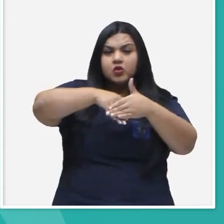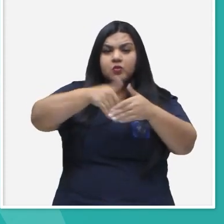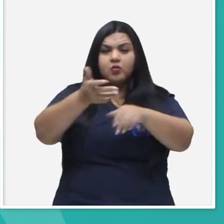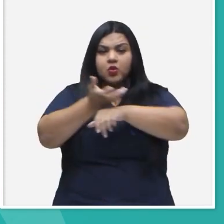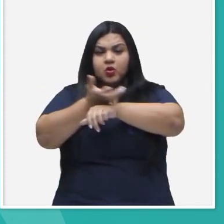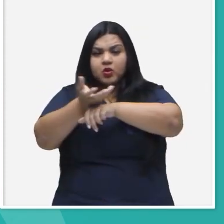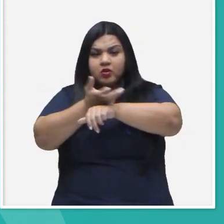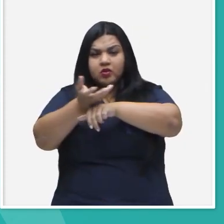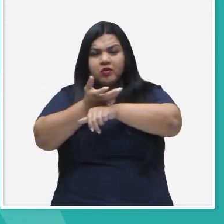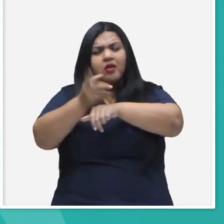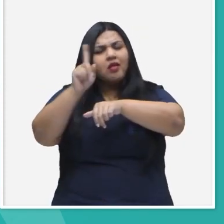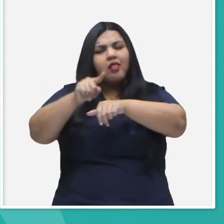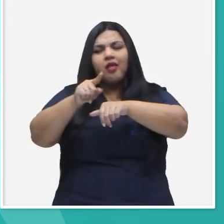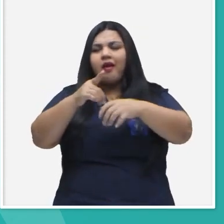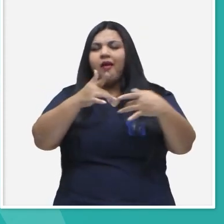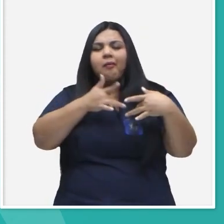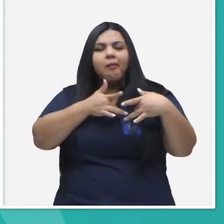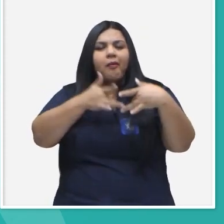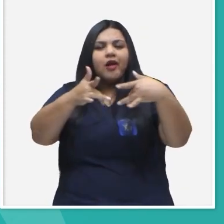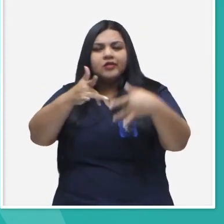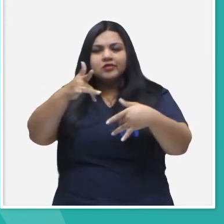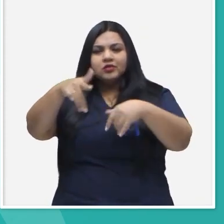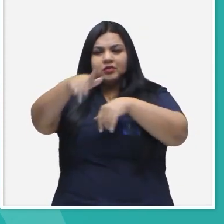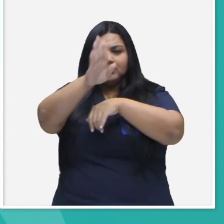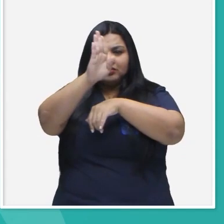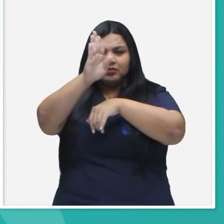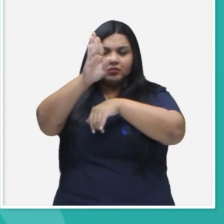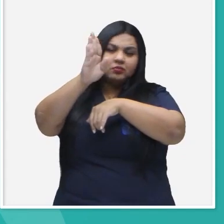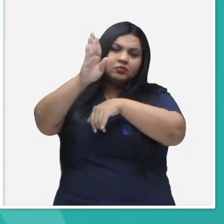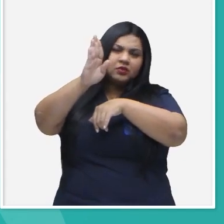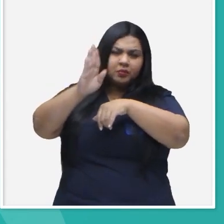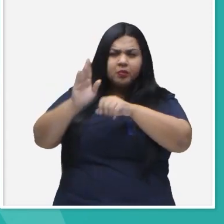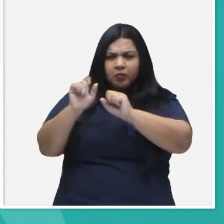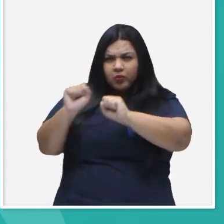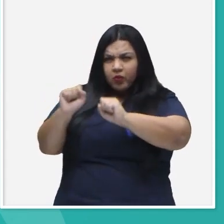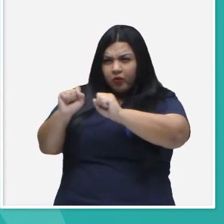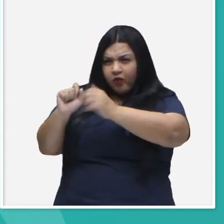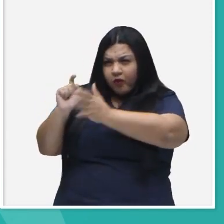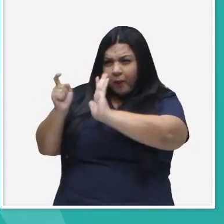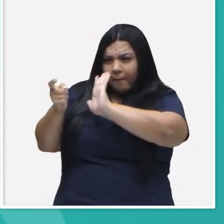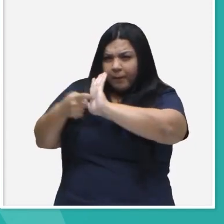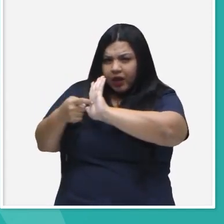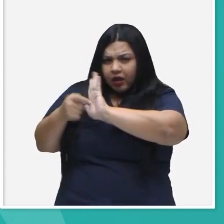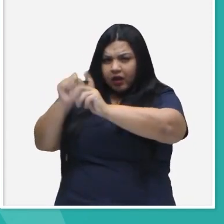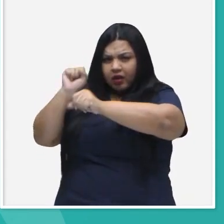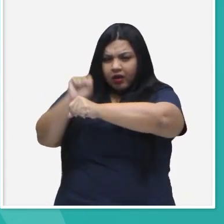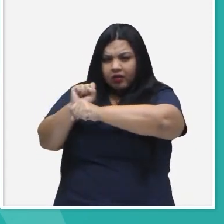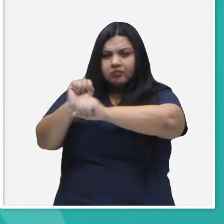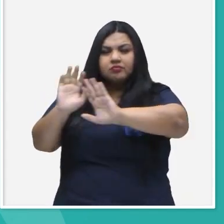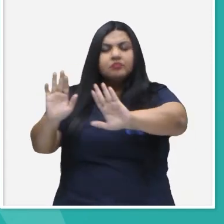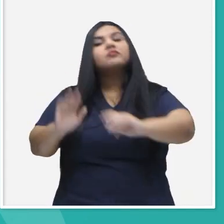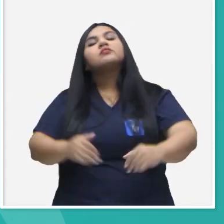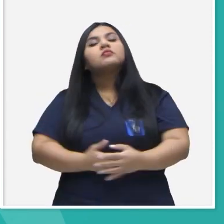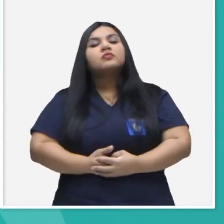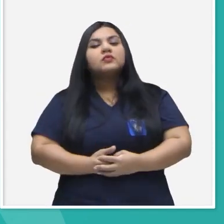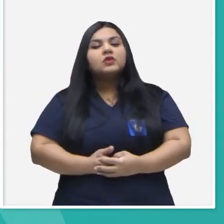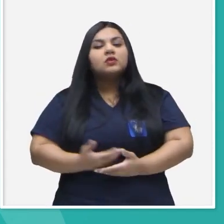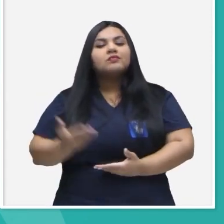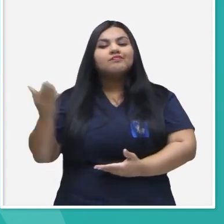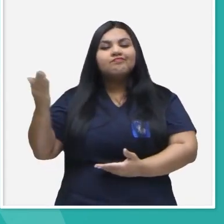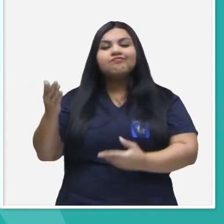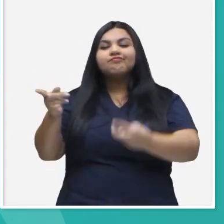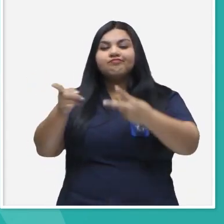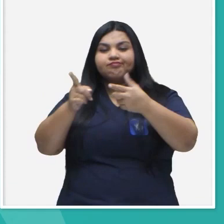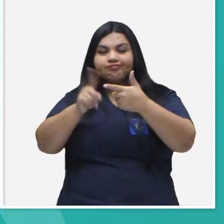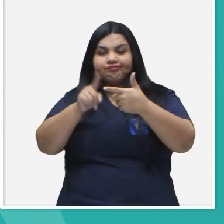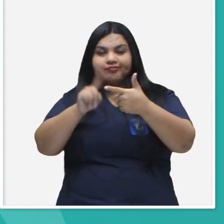aqui é a paixão nacional. Eu vou pedir para dar uma pausa em cada um, por favor. Muito bem. Então, o futebol de